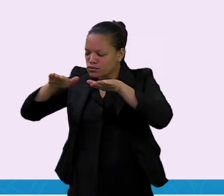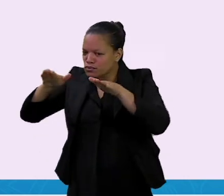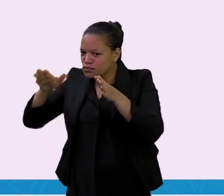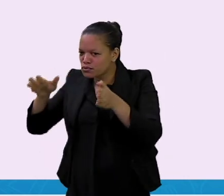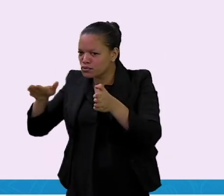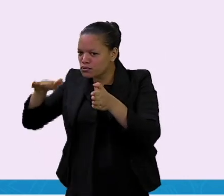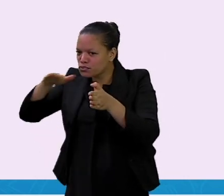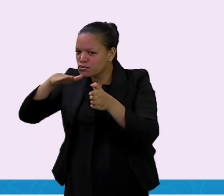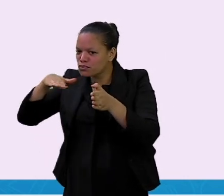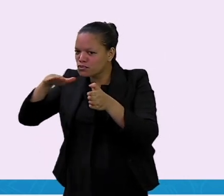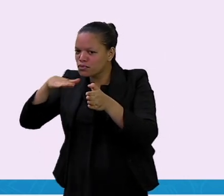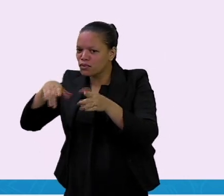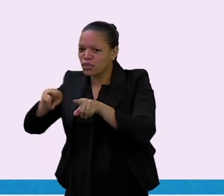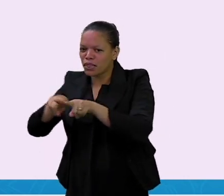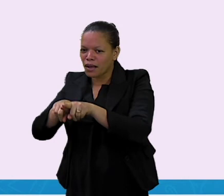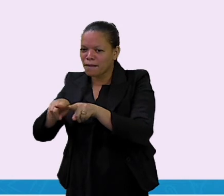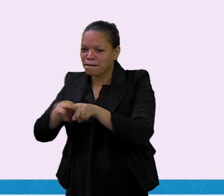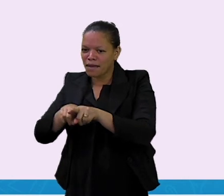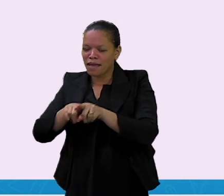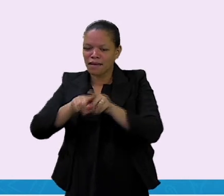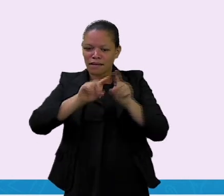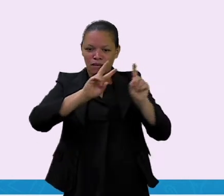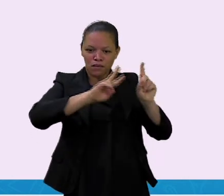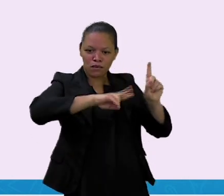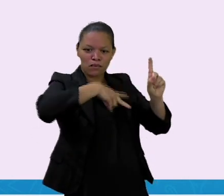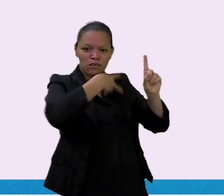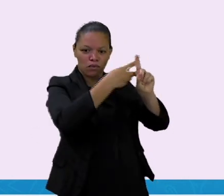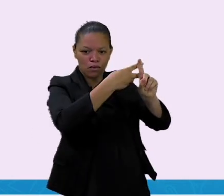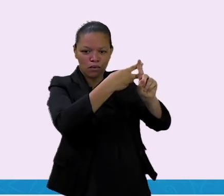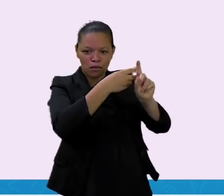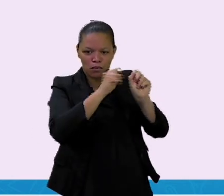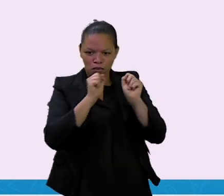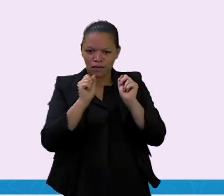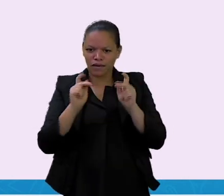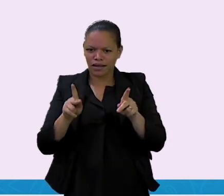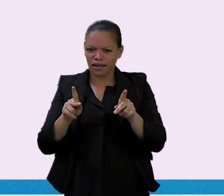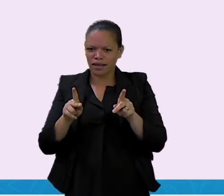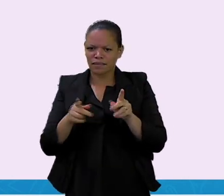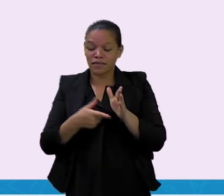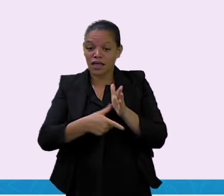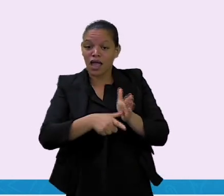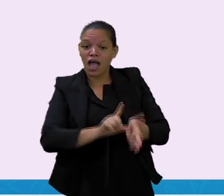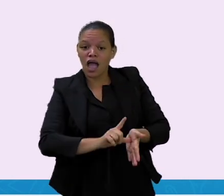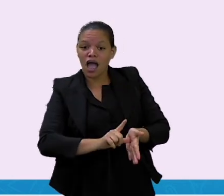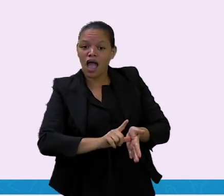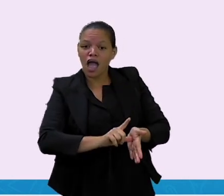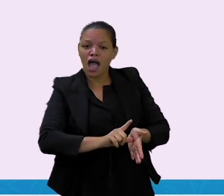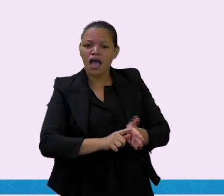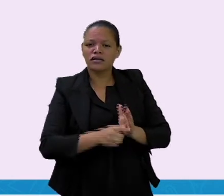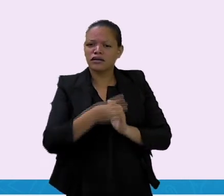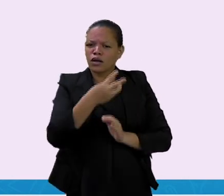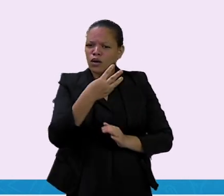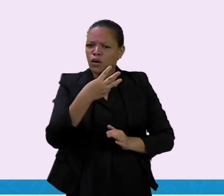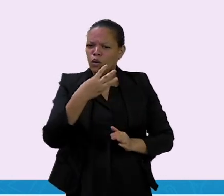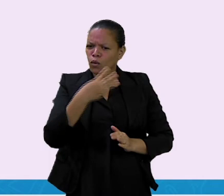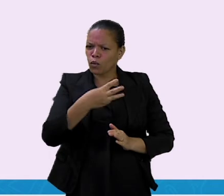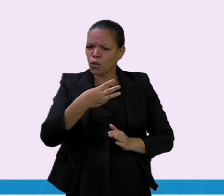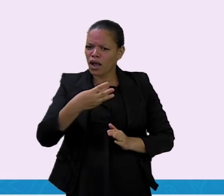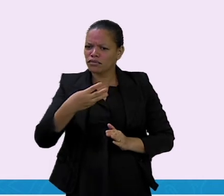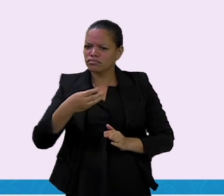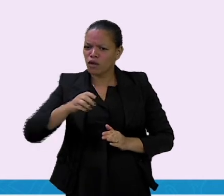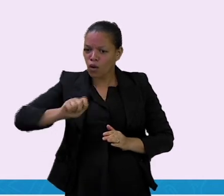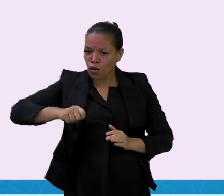ainda é dobro, multiplicando por 2. Então, eu tinha 4 colheres de sopa de leite, passou